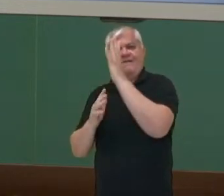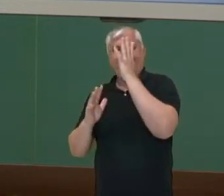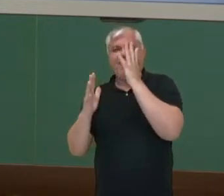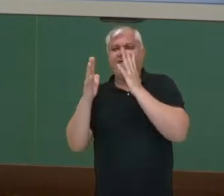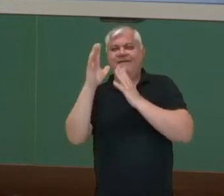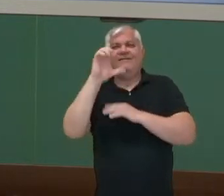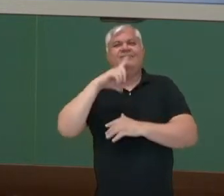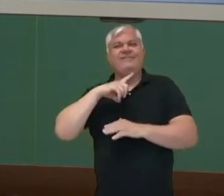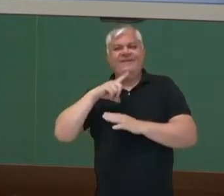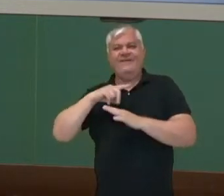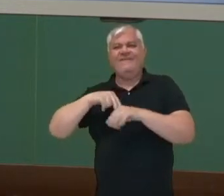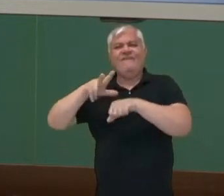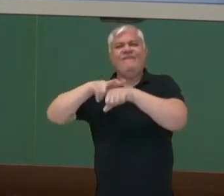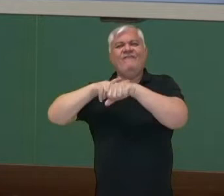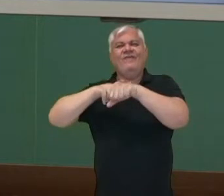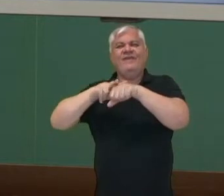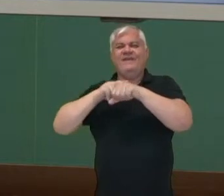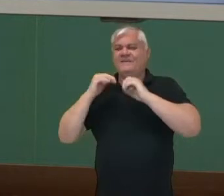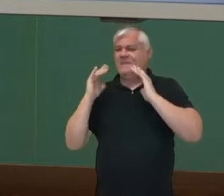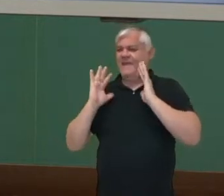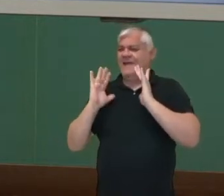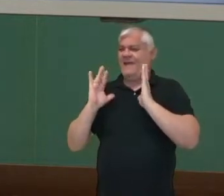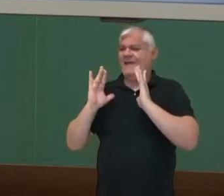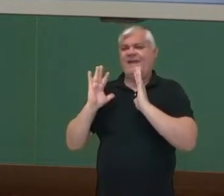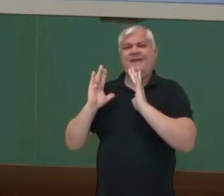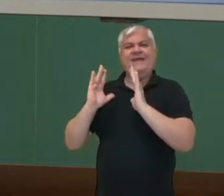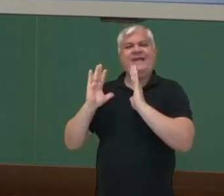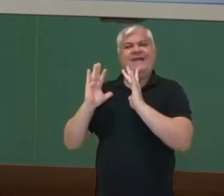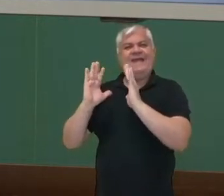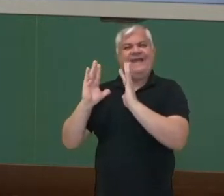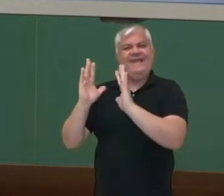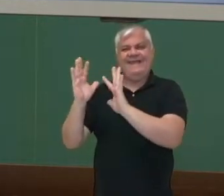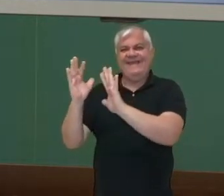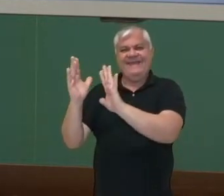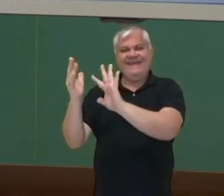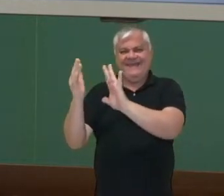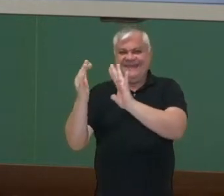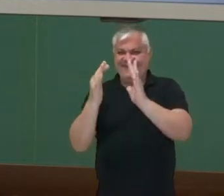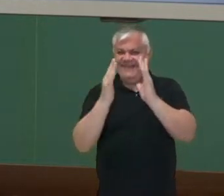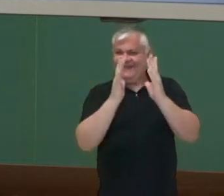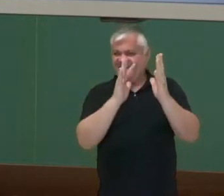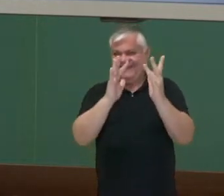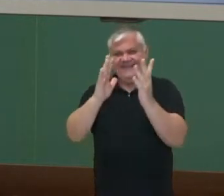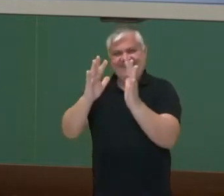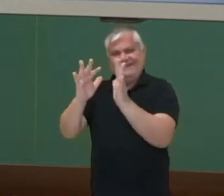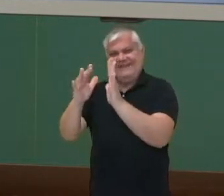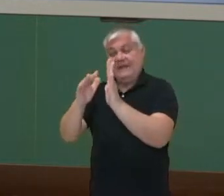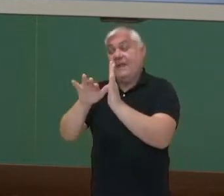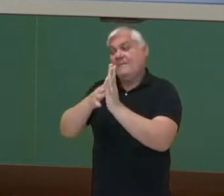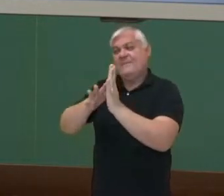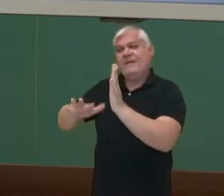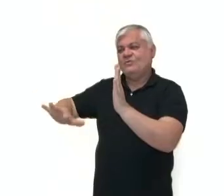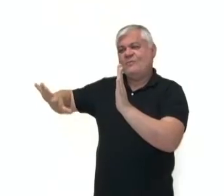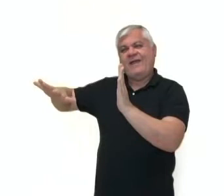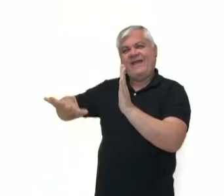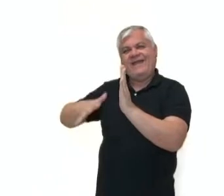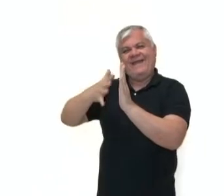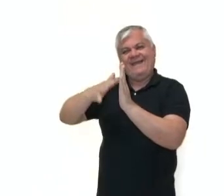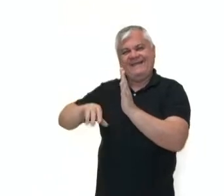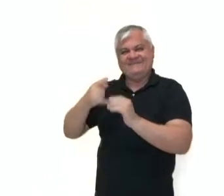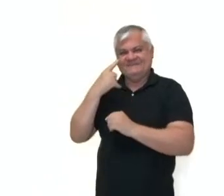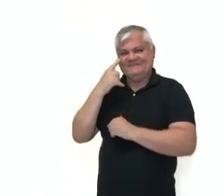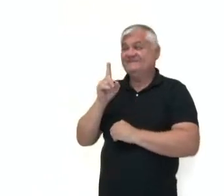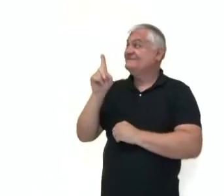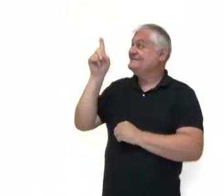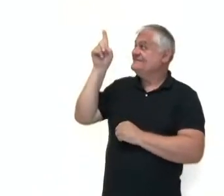Atlântica, que receberam este nome, né? Pela proximidade com o oceano. aqui nós temos uma imagem da Serra